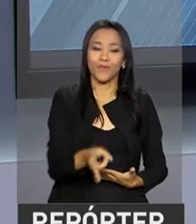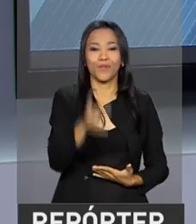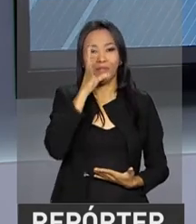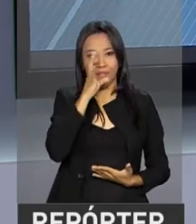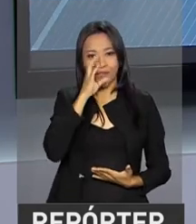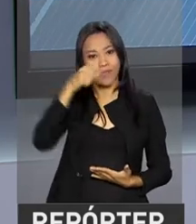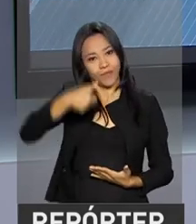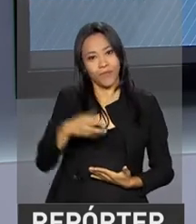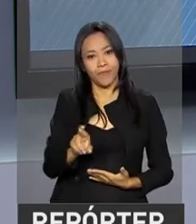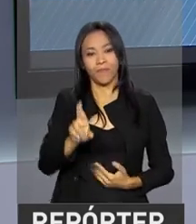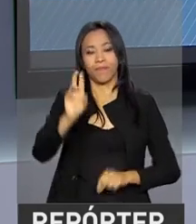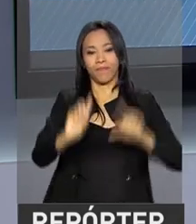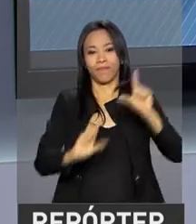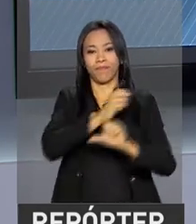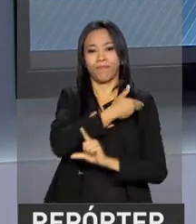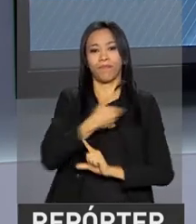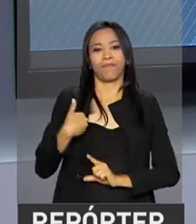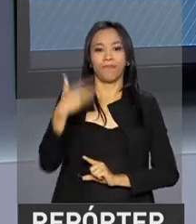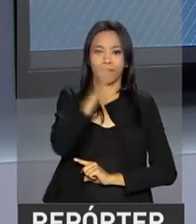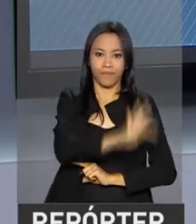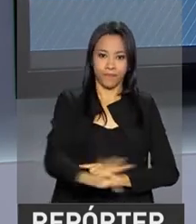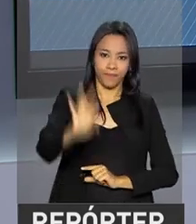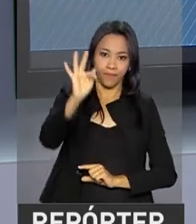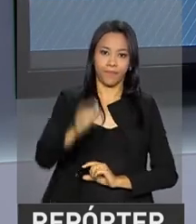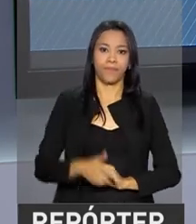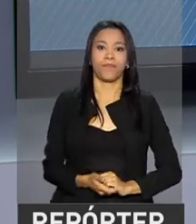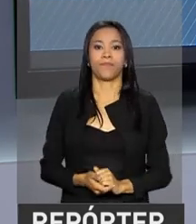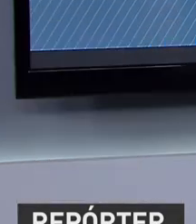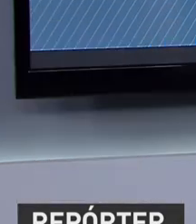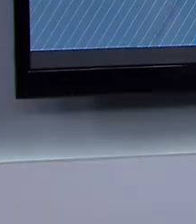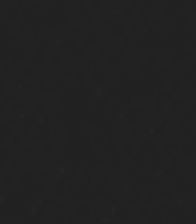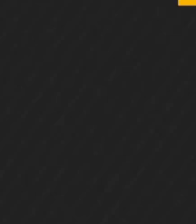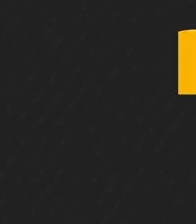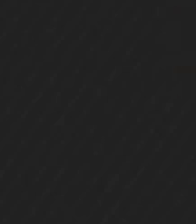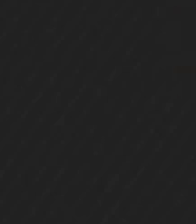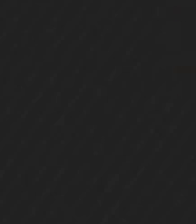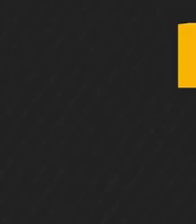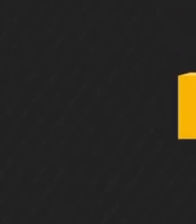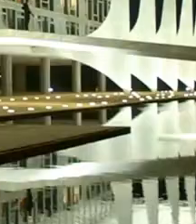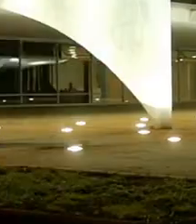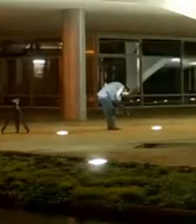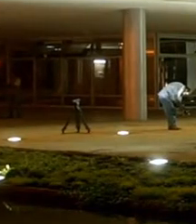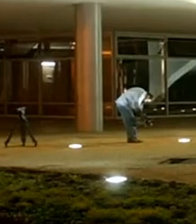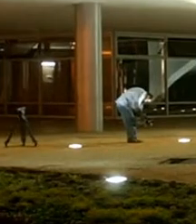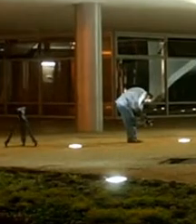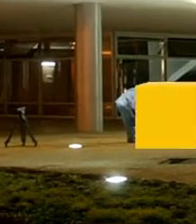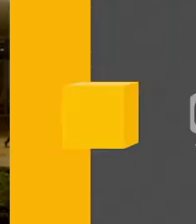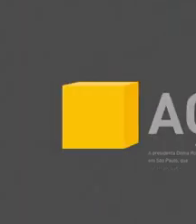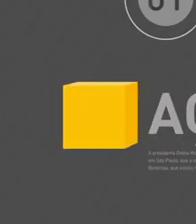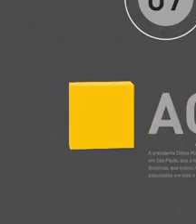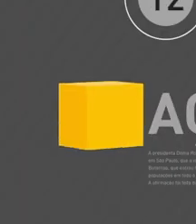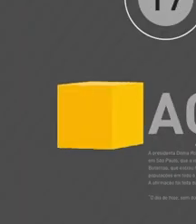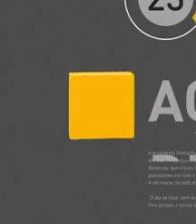continue com a gente na NBR, a TV do Governo Federal.